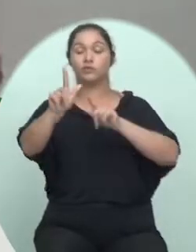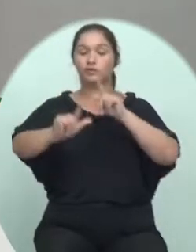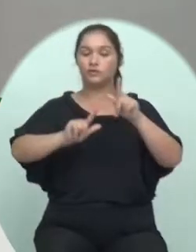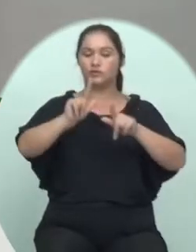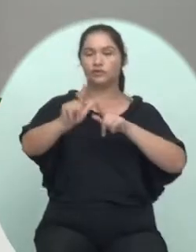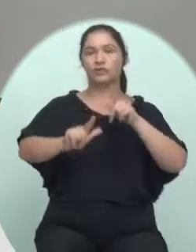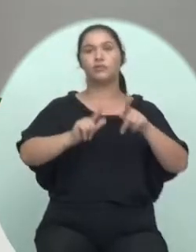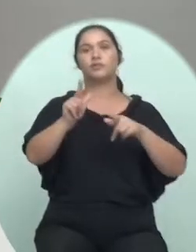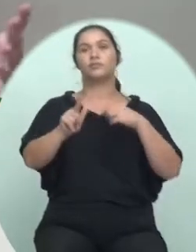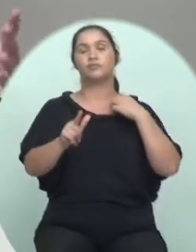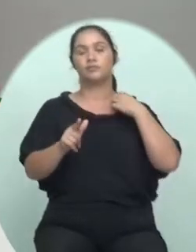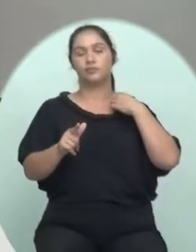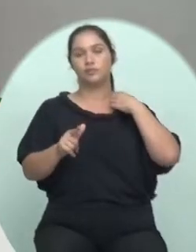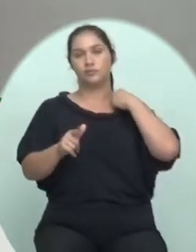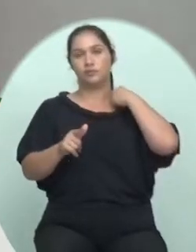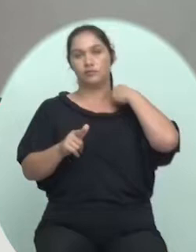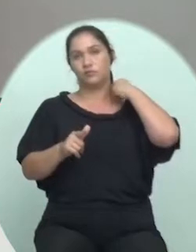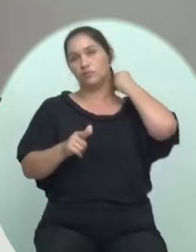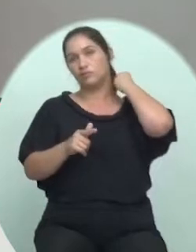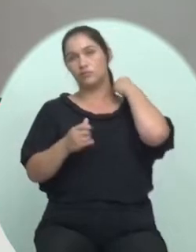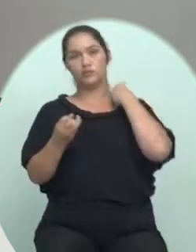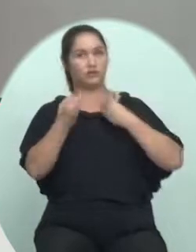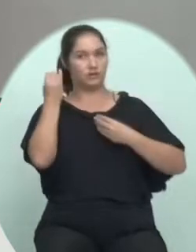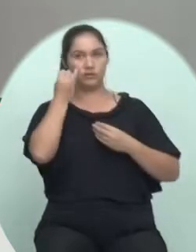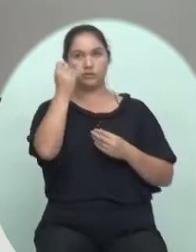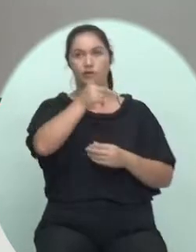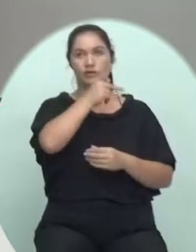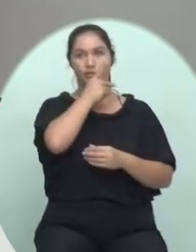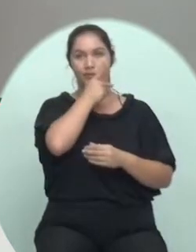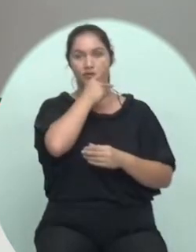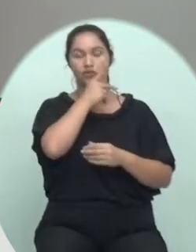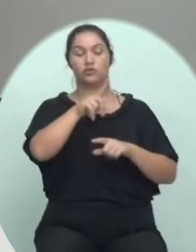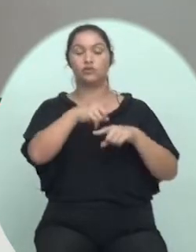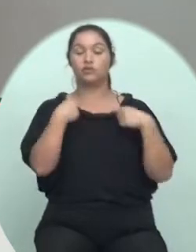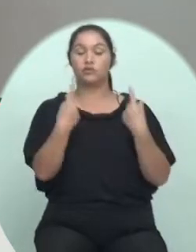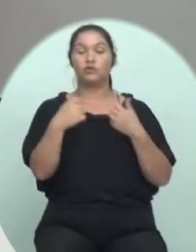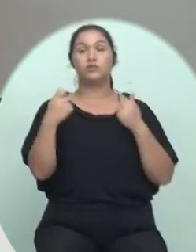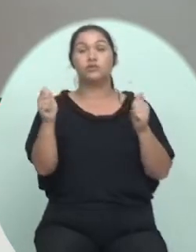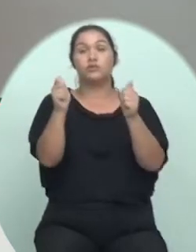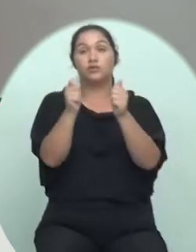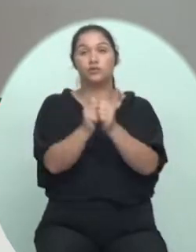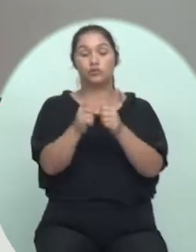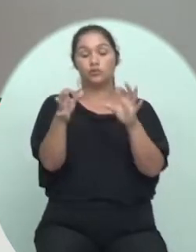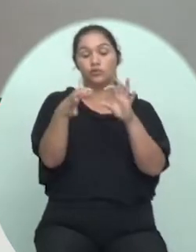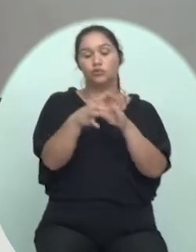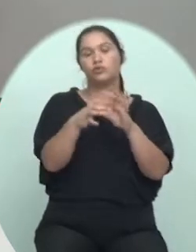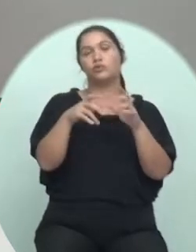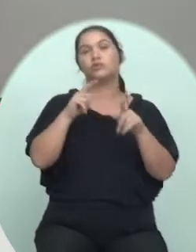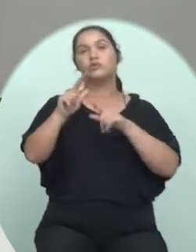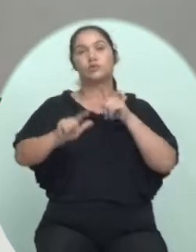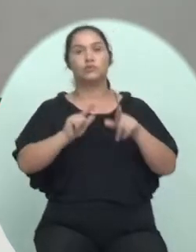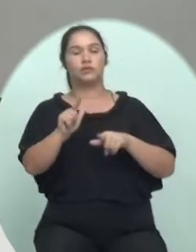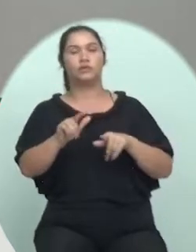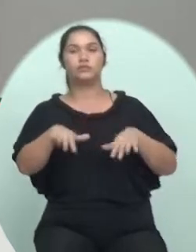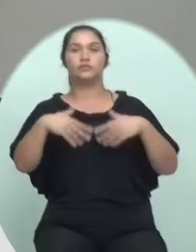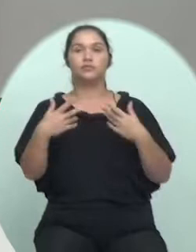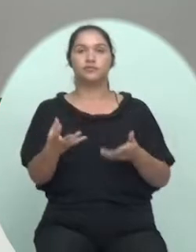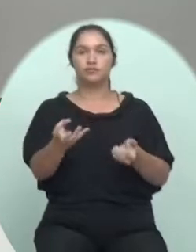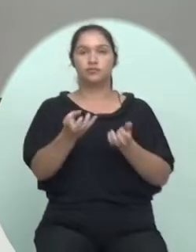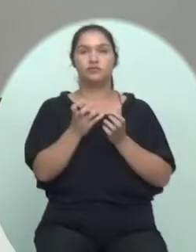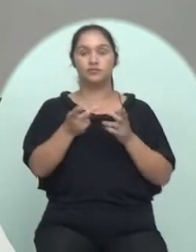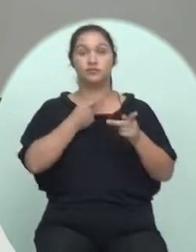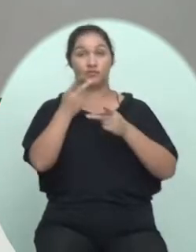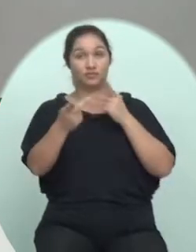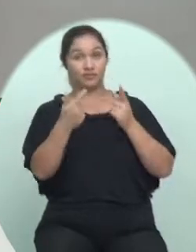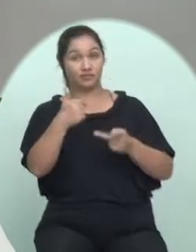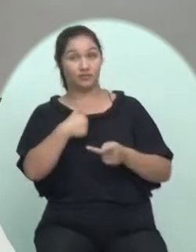independente de qualquer sigla partidária mesmo, como percebo por aqui. Também quero dizer, salientar